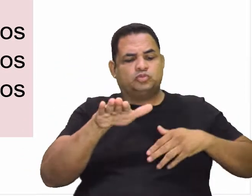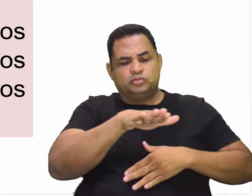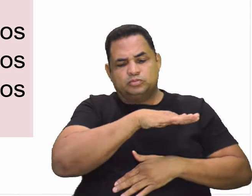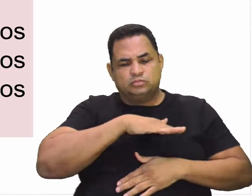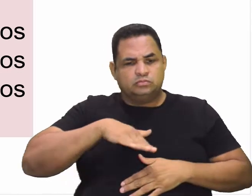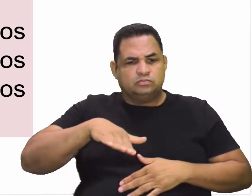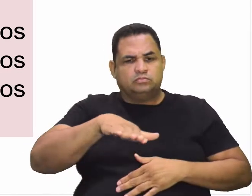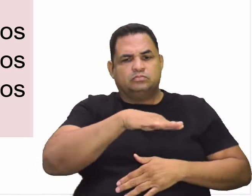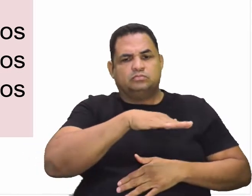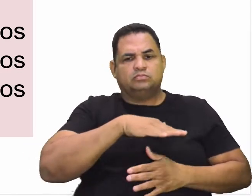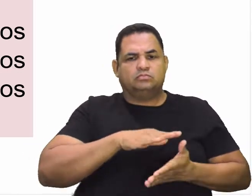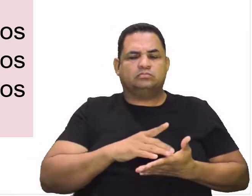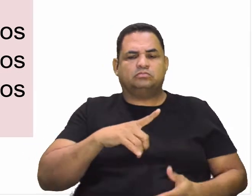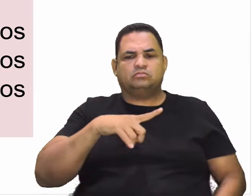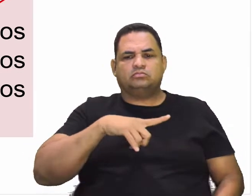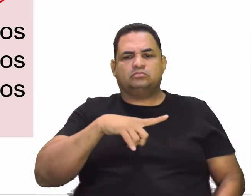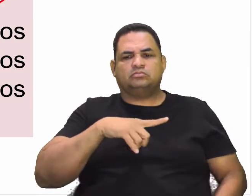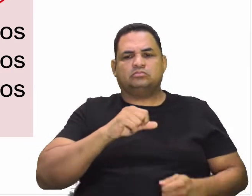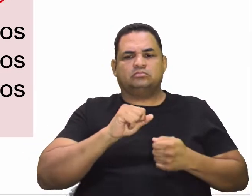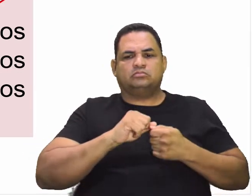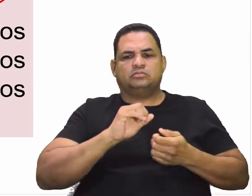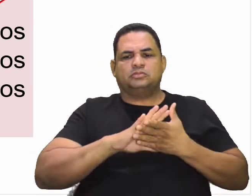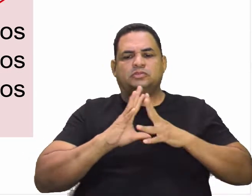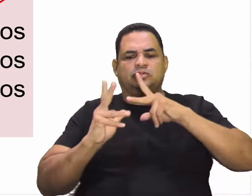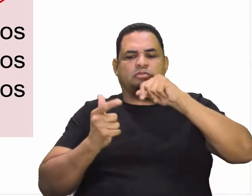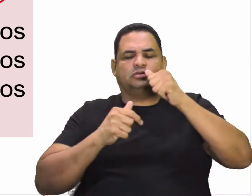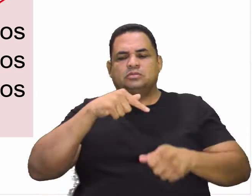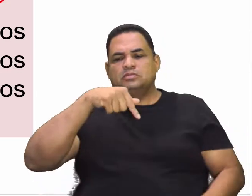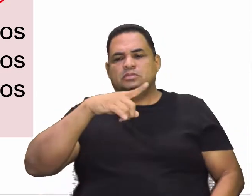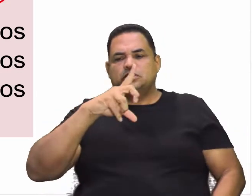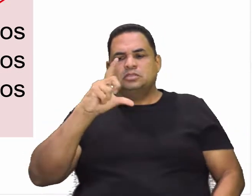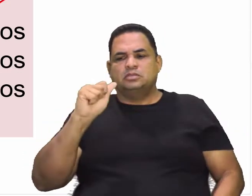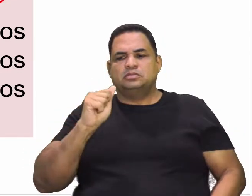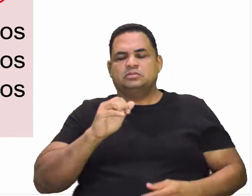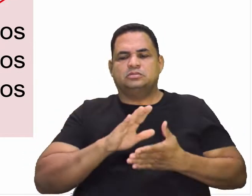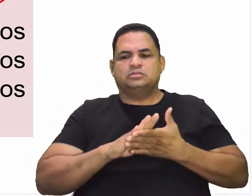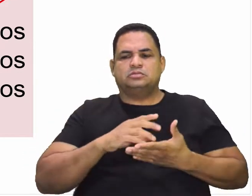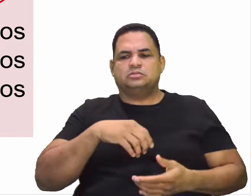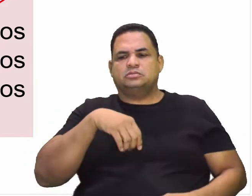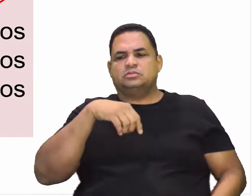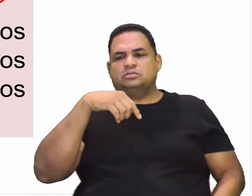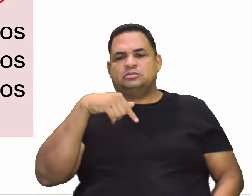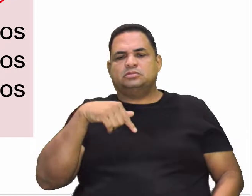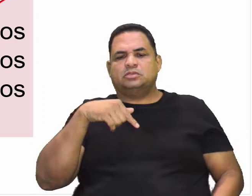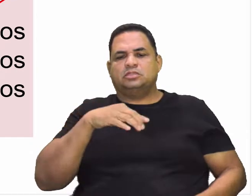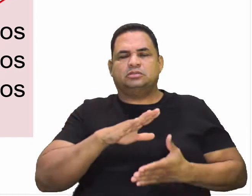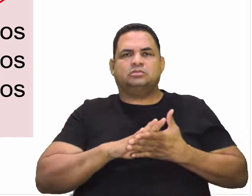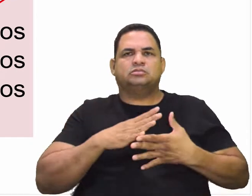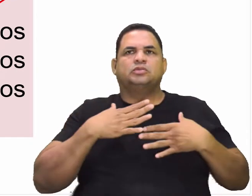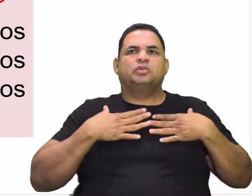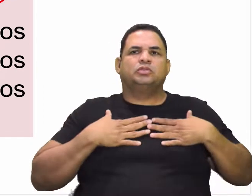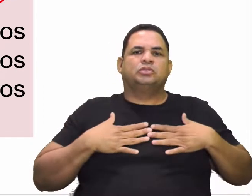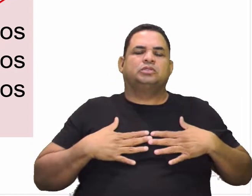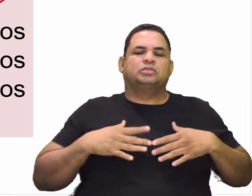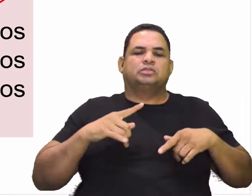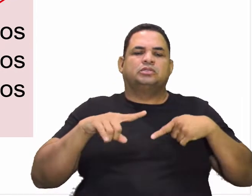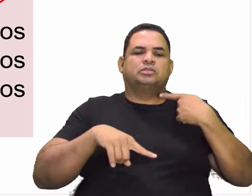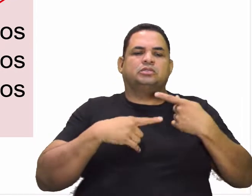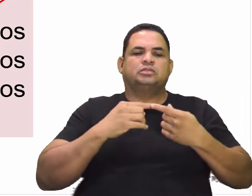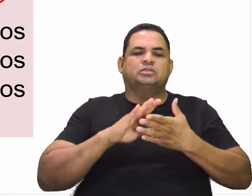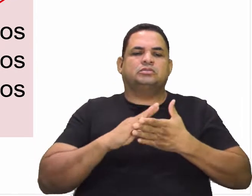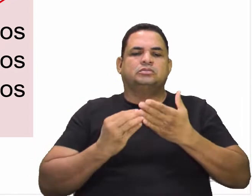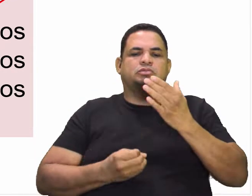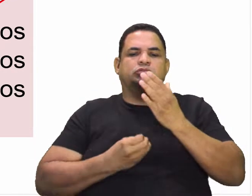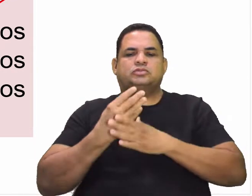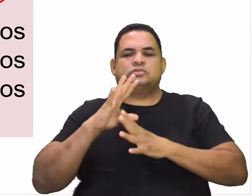Aquele negócio, Deus criou o mundo em 7 dias. No 7º descansou, em 6 dias, no 7º descansou. Depois de ter